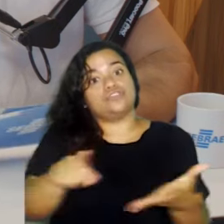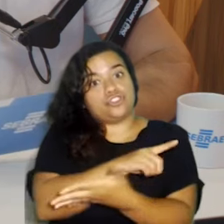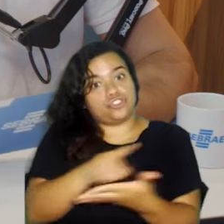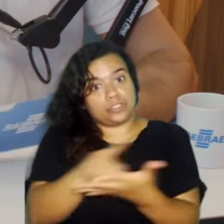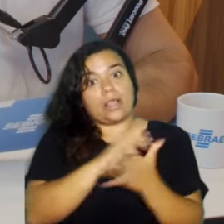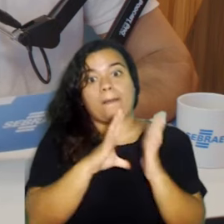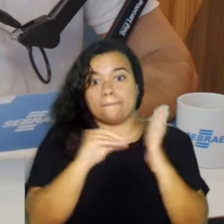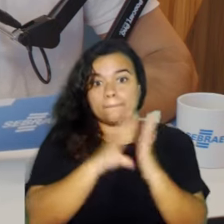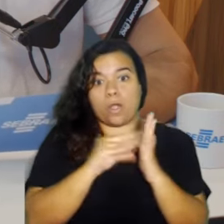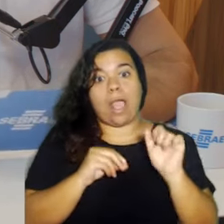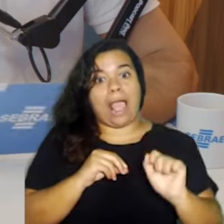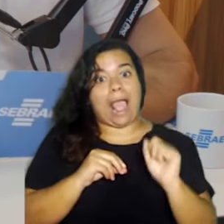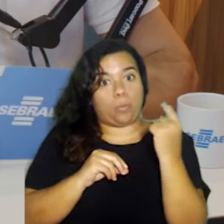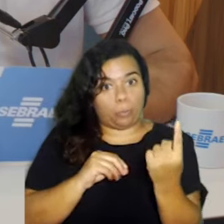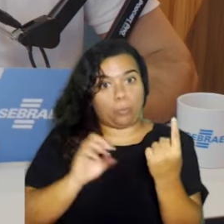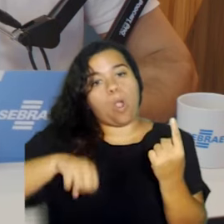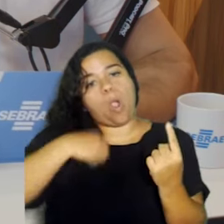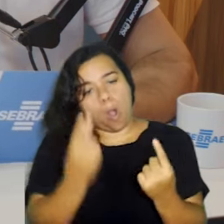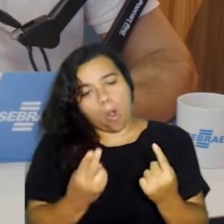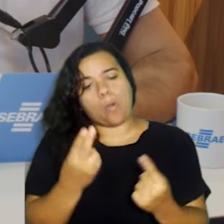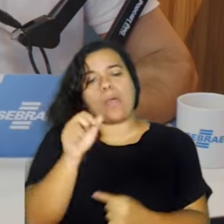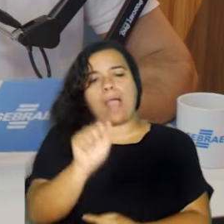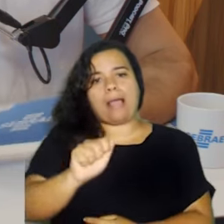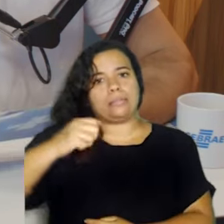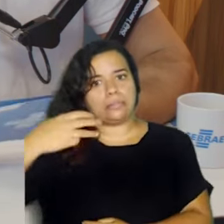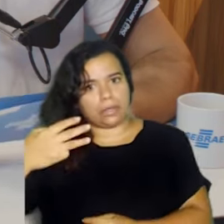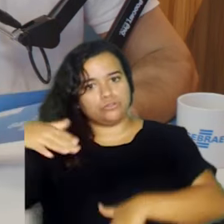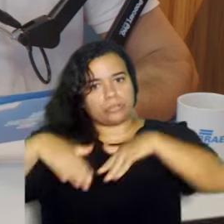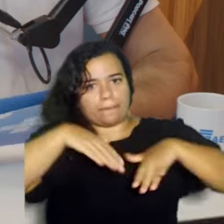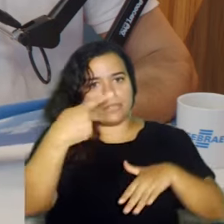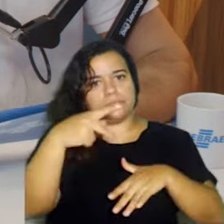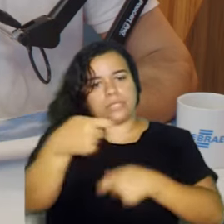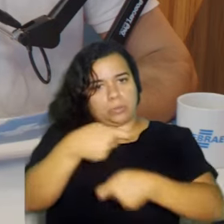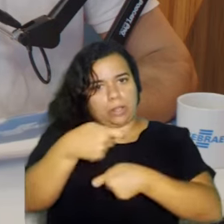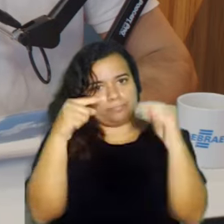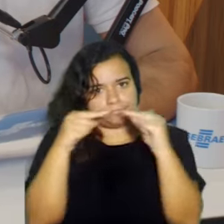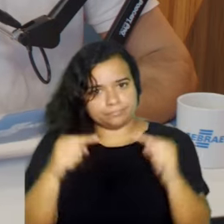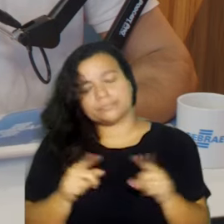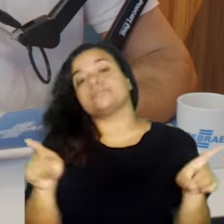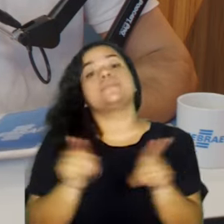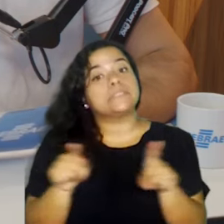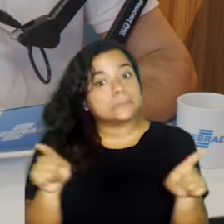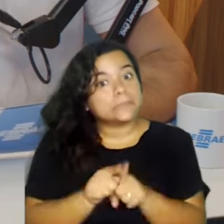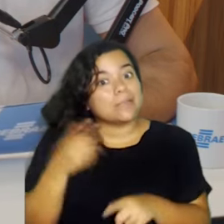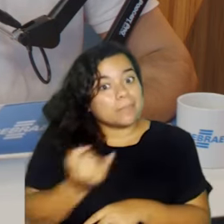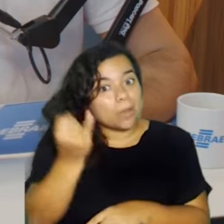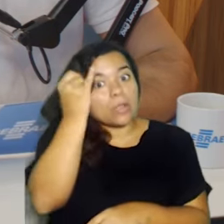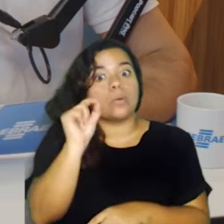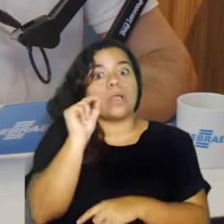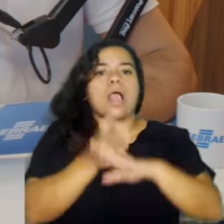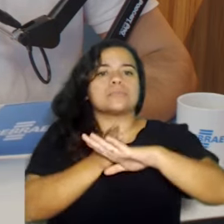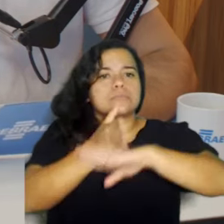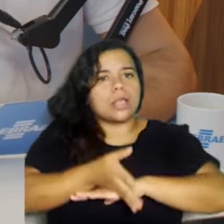pode ser tanto modelo A1 quanto A3 tanto faz e de acordo com a necessidade do seu negócio também é imprescindível que você